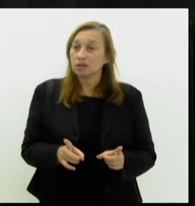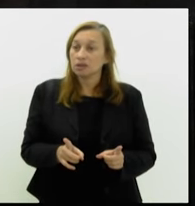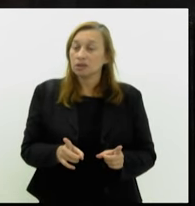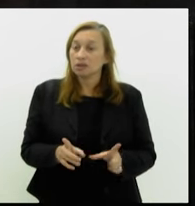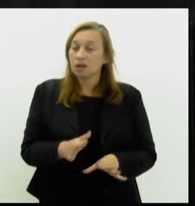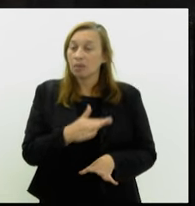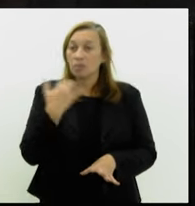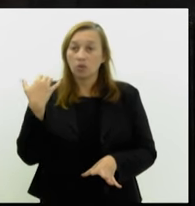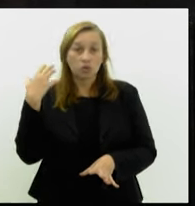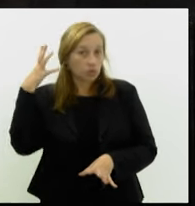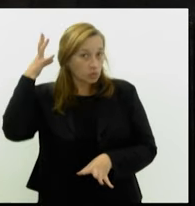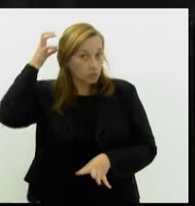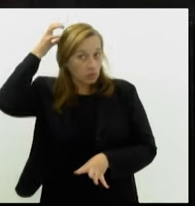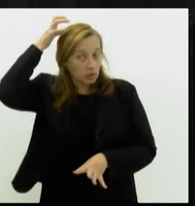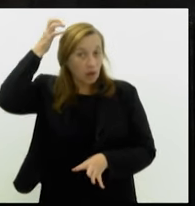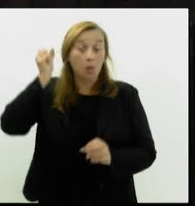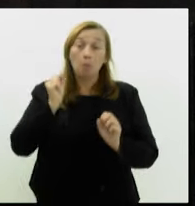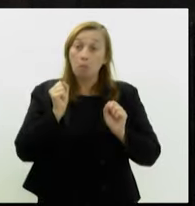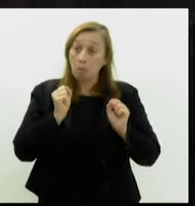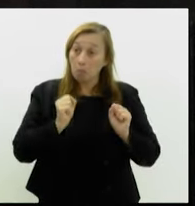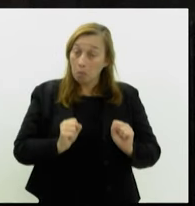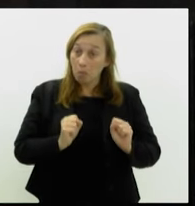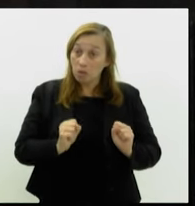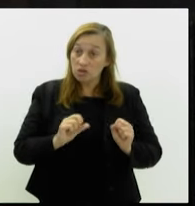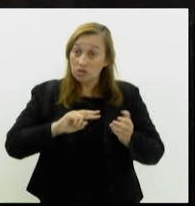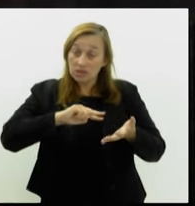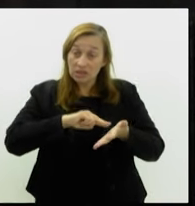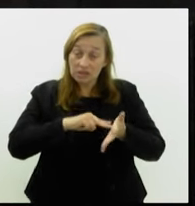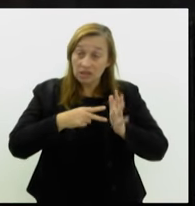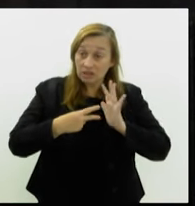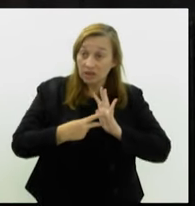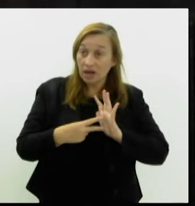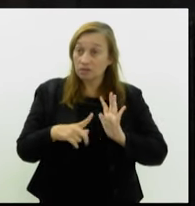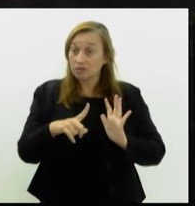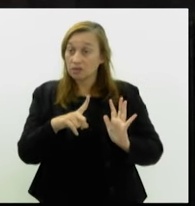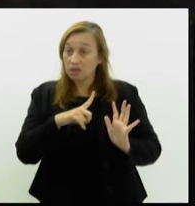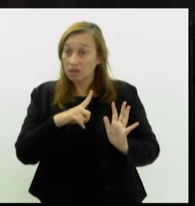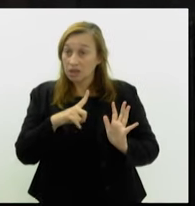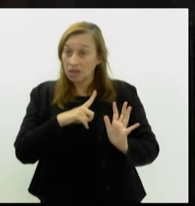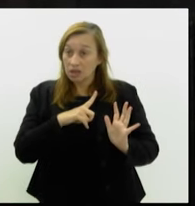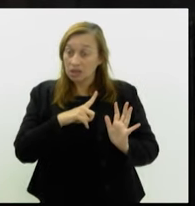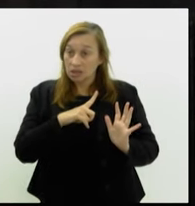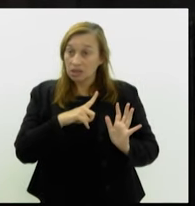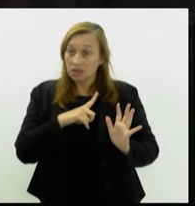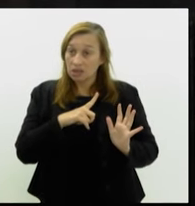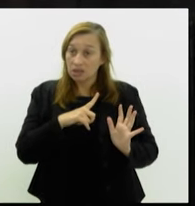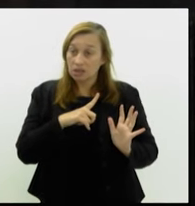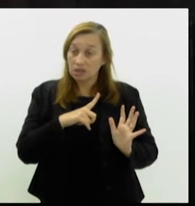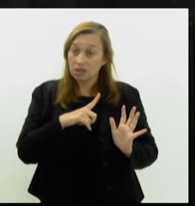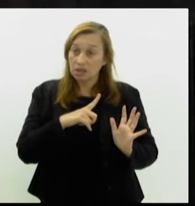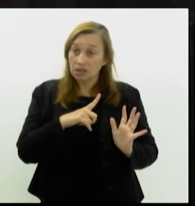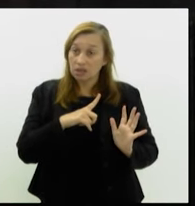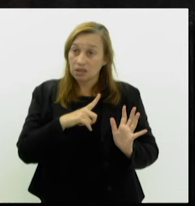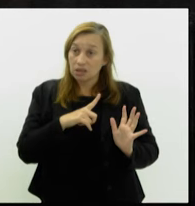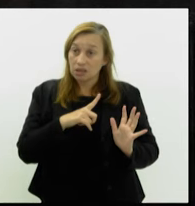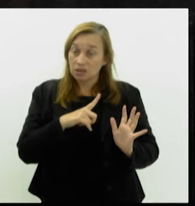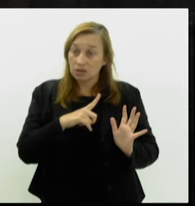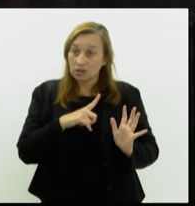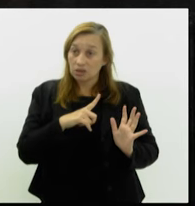de Marielle possa significar uma devassa